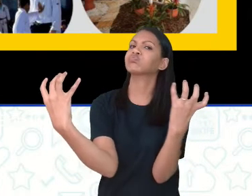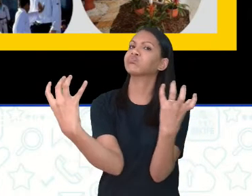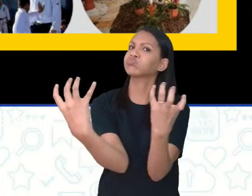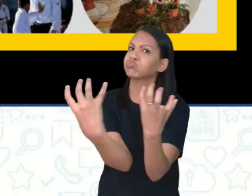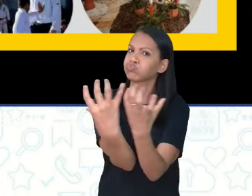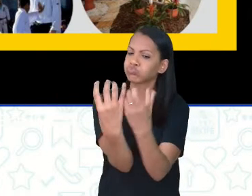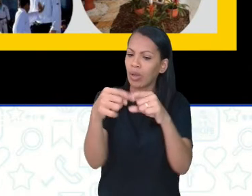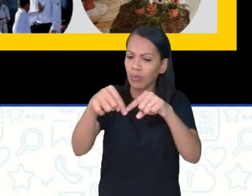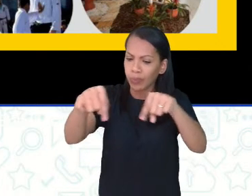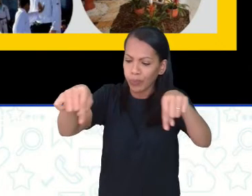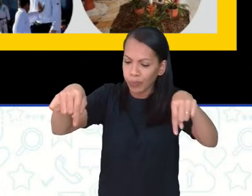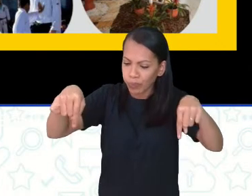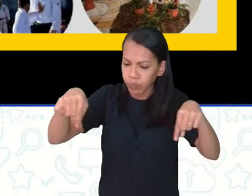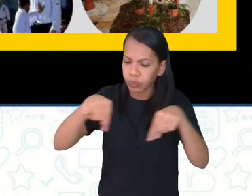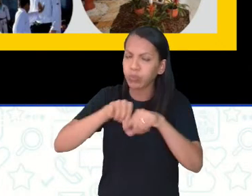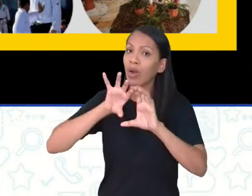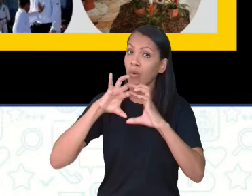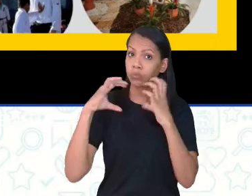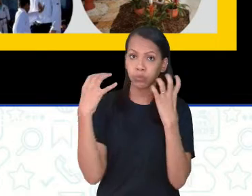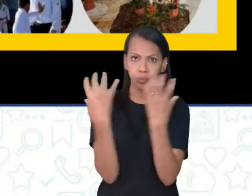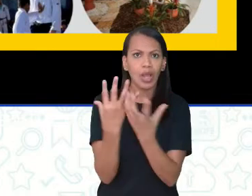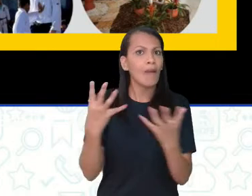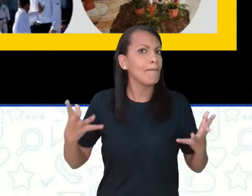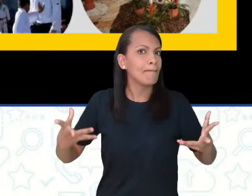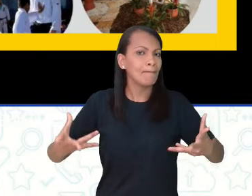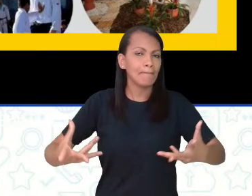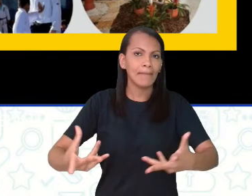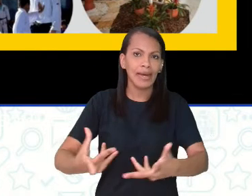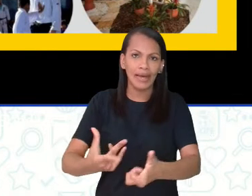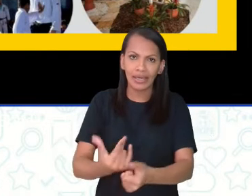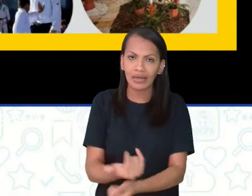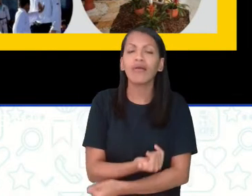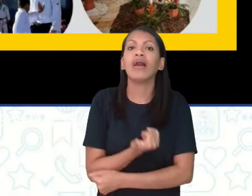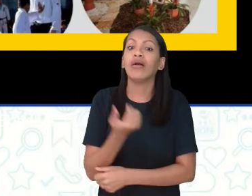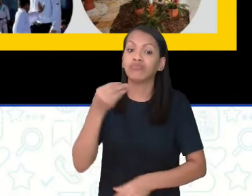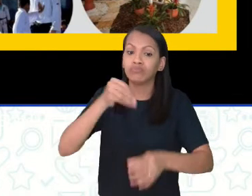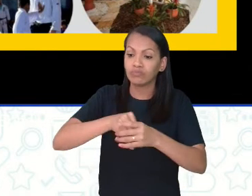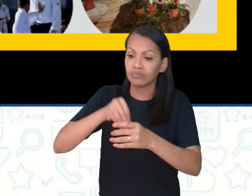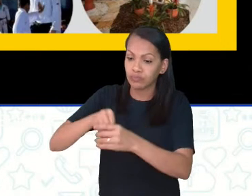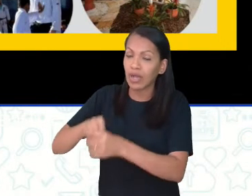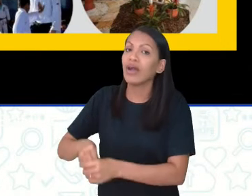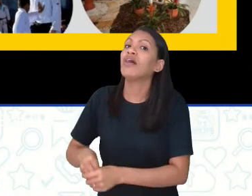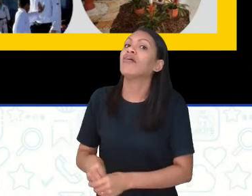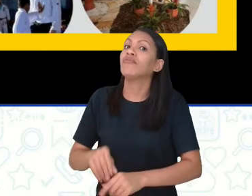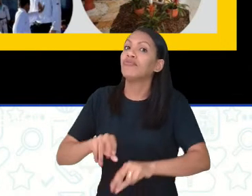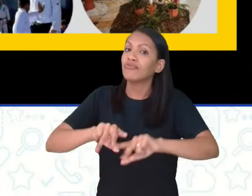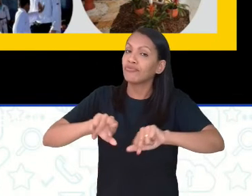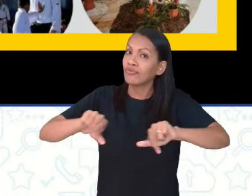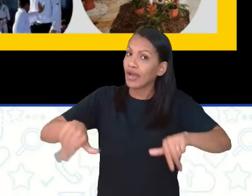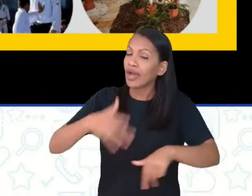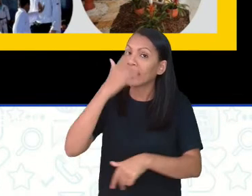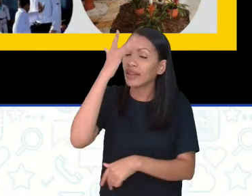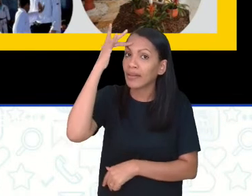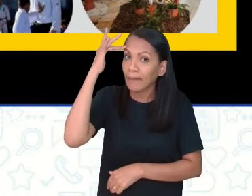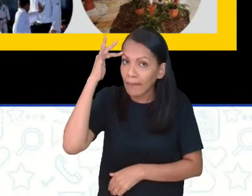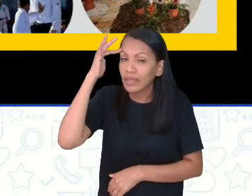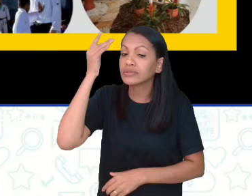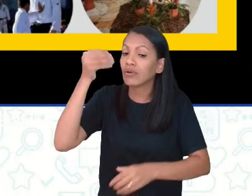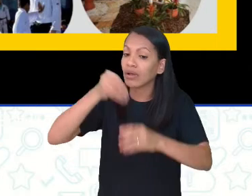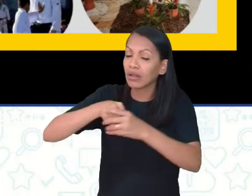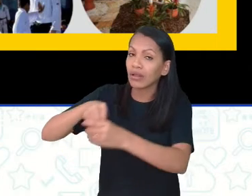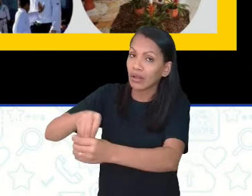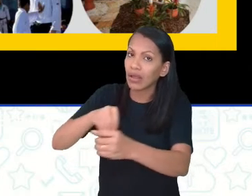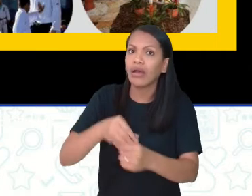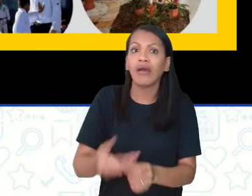aquela quadra poliesportiva, lá, maravilhosa, incrível, que cabe não sei quantas pessoas. Já competi muito ali, inclusive, na minha época de atleta.